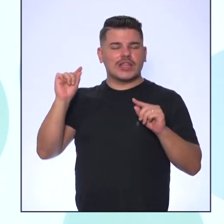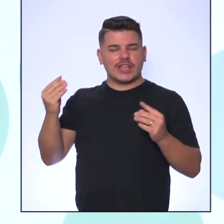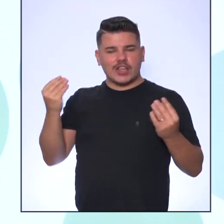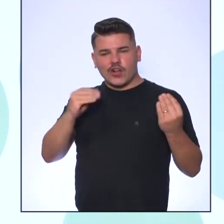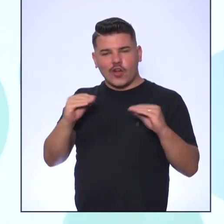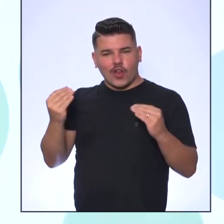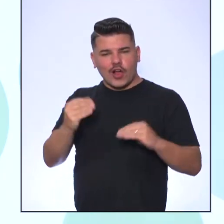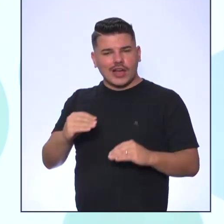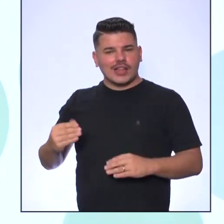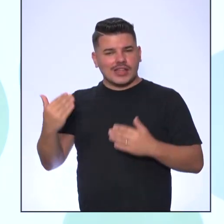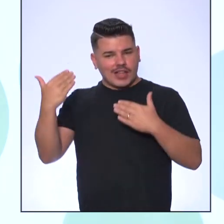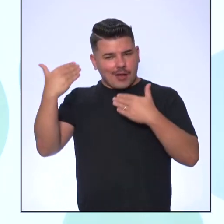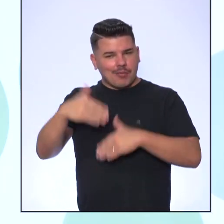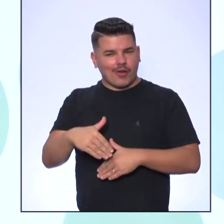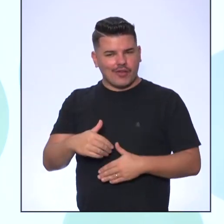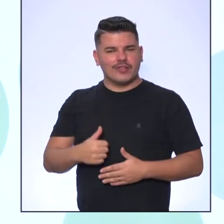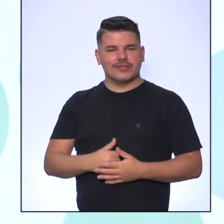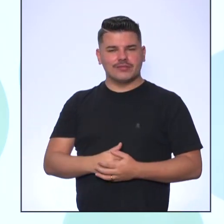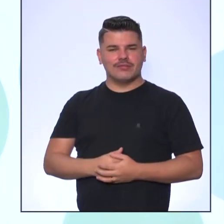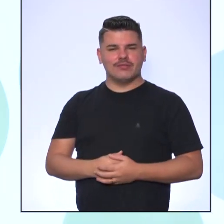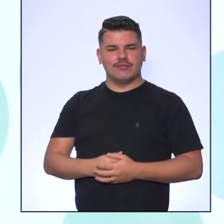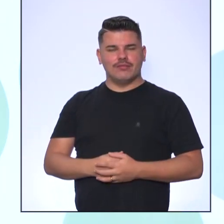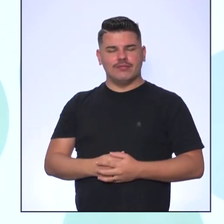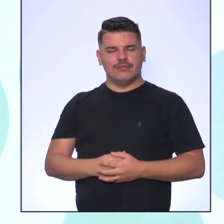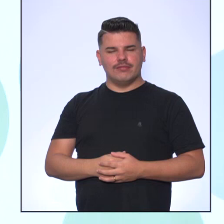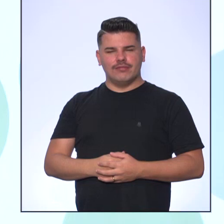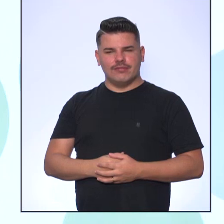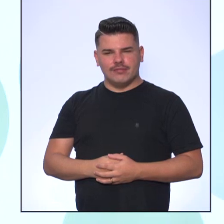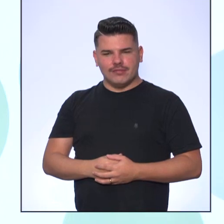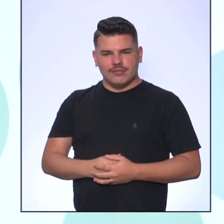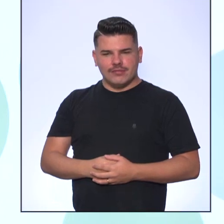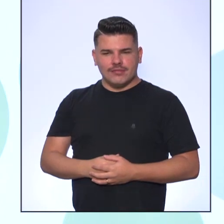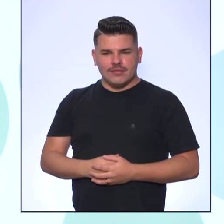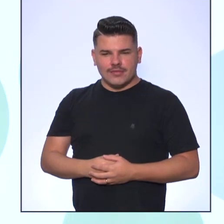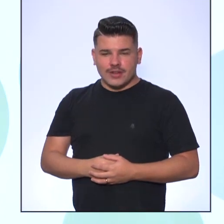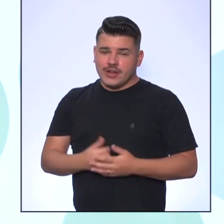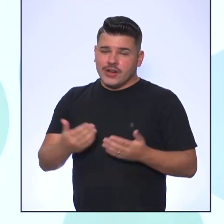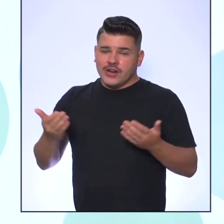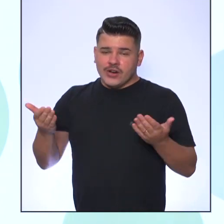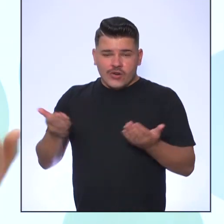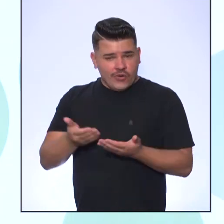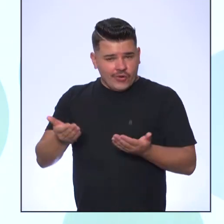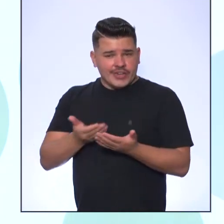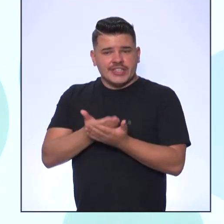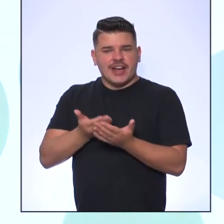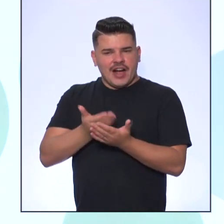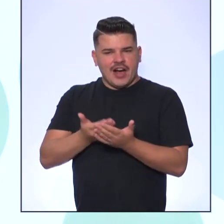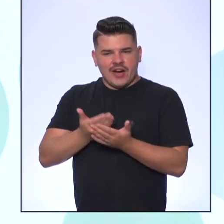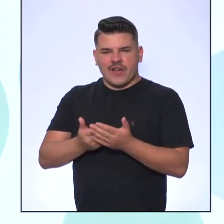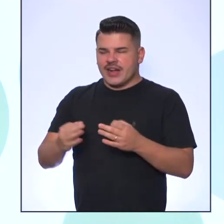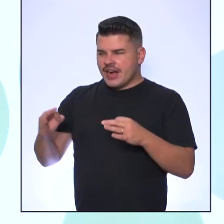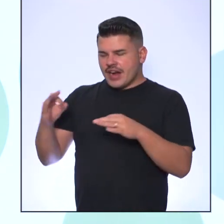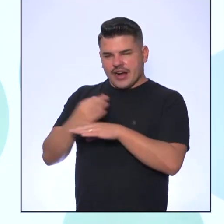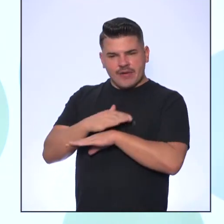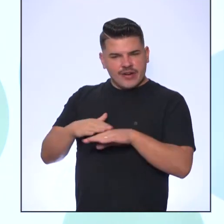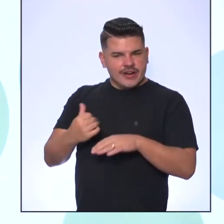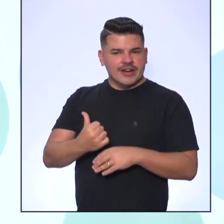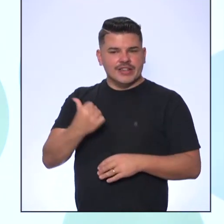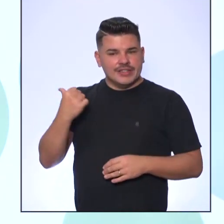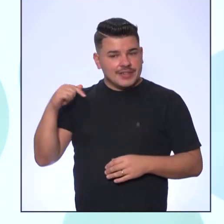com maior frequência dentro da prova, né? Então, hoje, né, na aula que a gente acabou de ter ali embaixo,